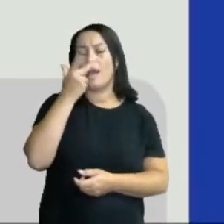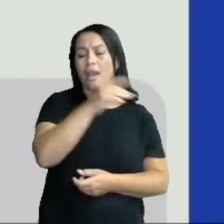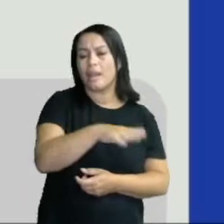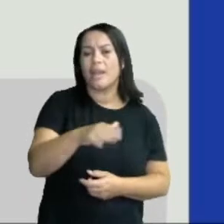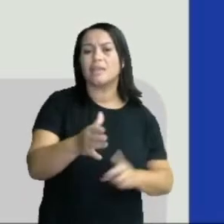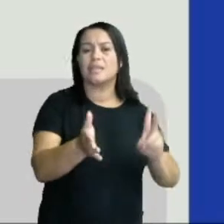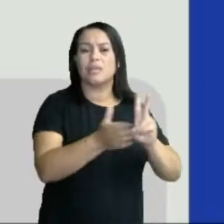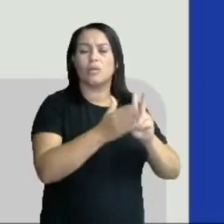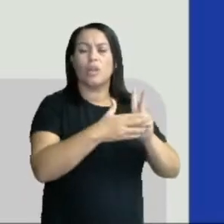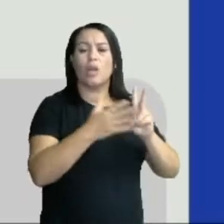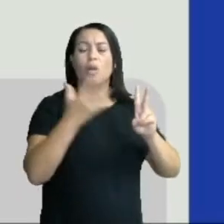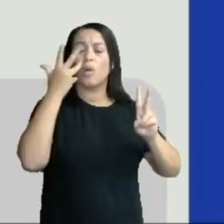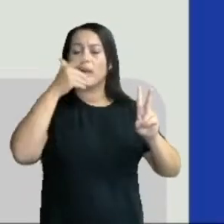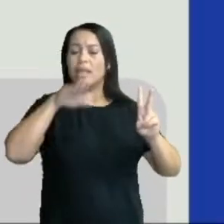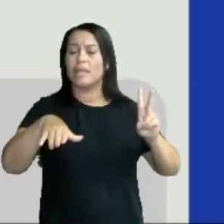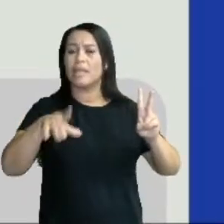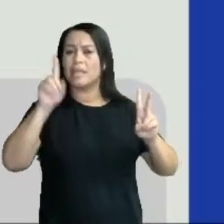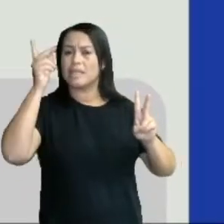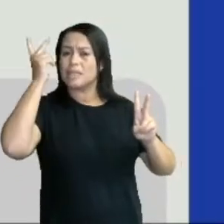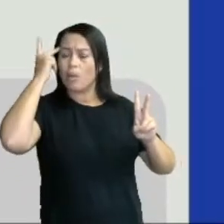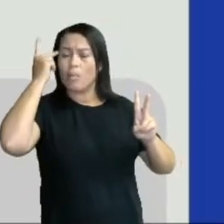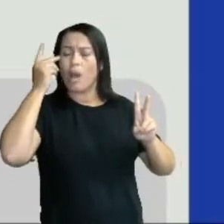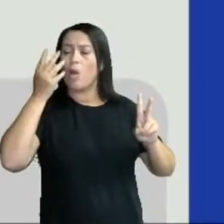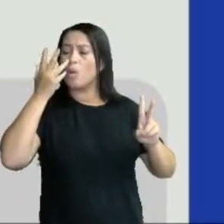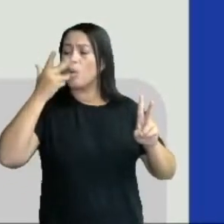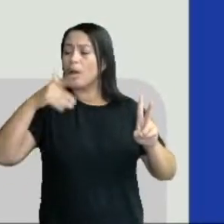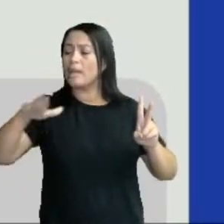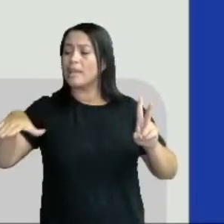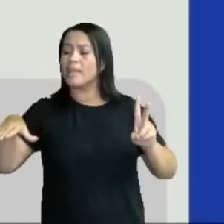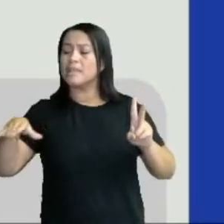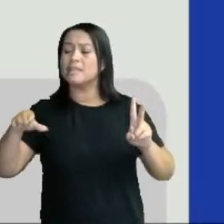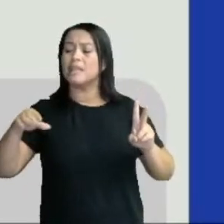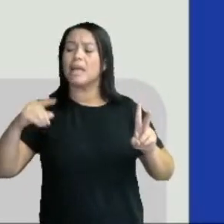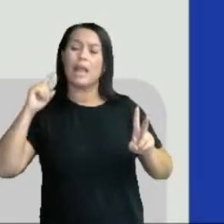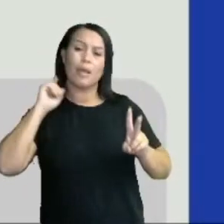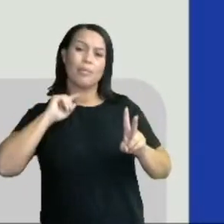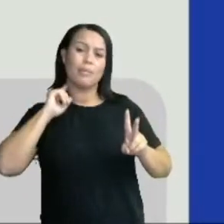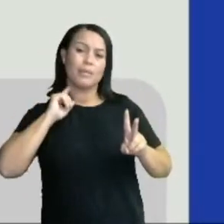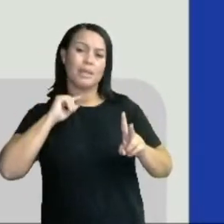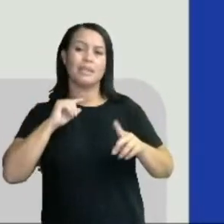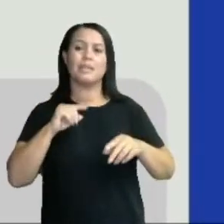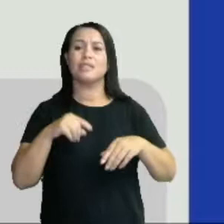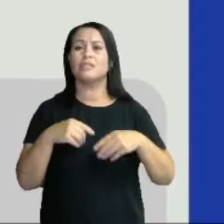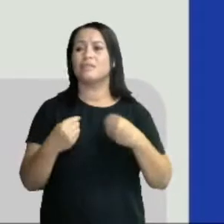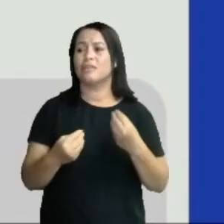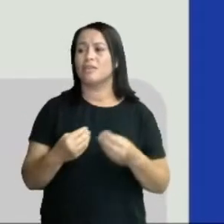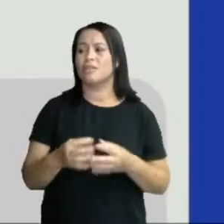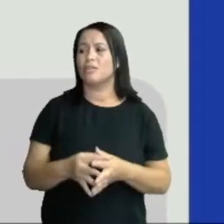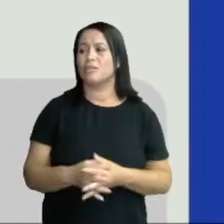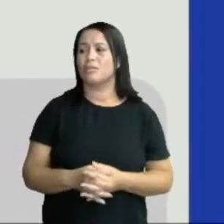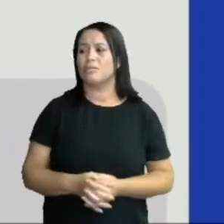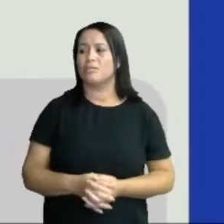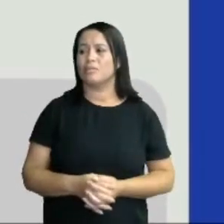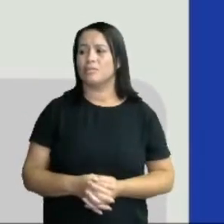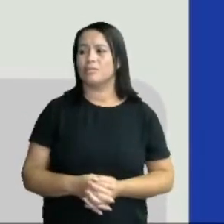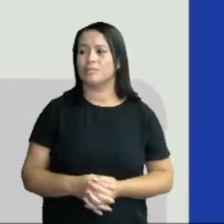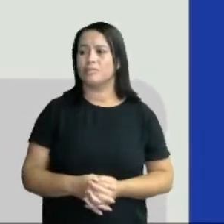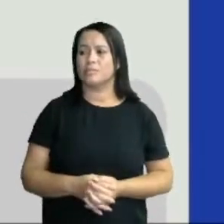em São Paulo, outra criança lá em Minas Novas, né? E veja como os traços,